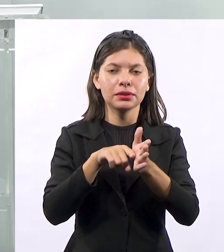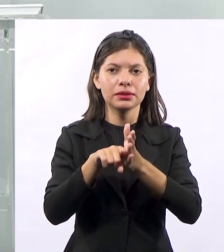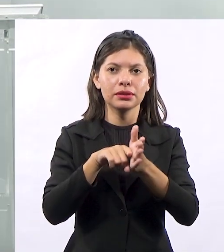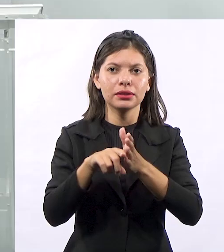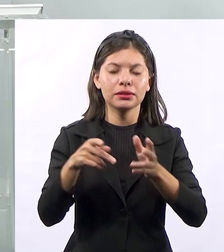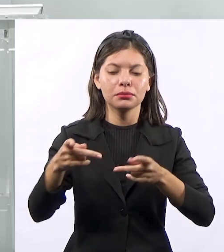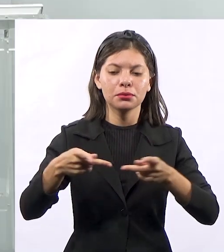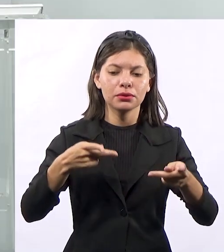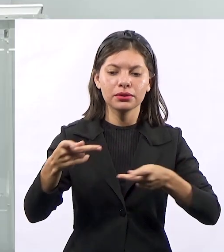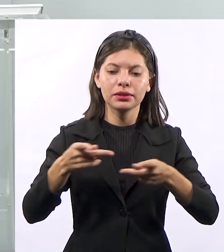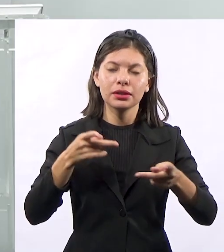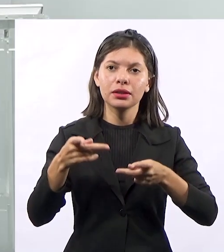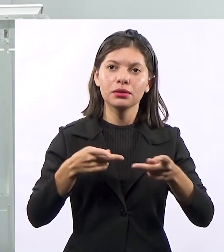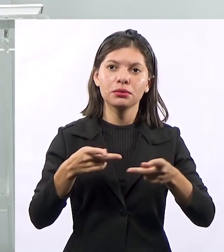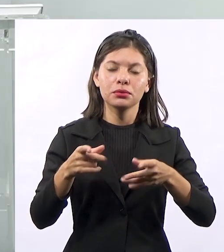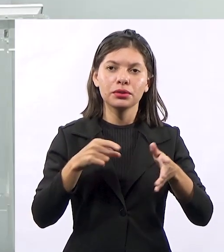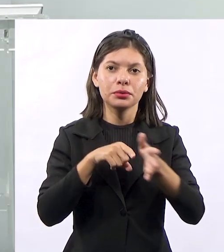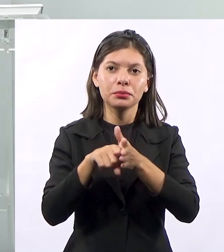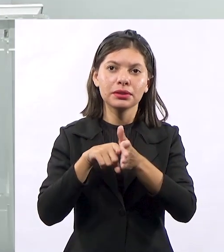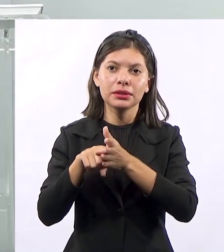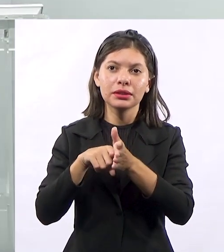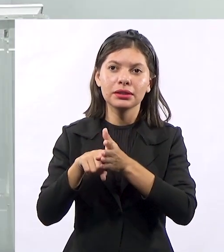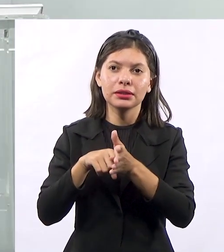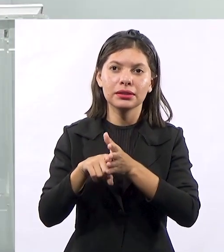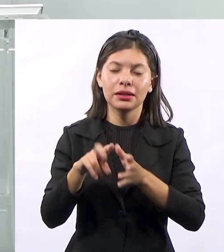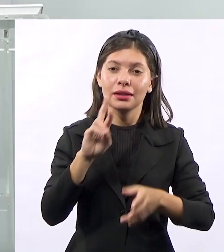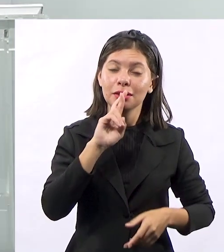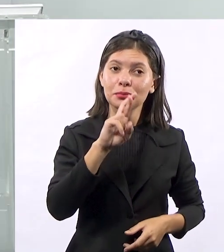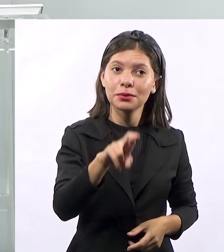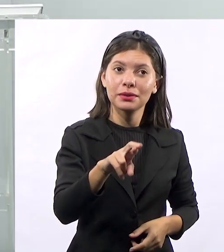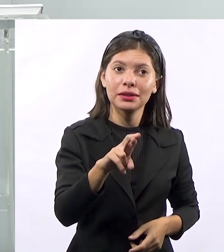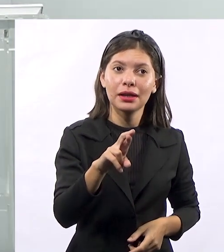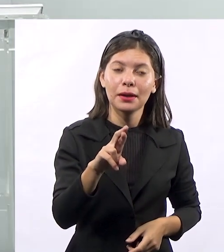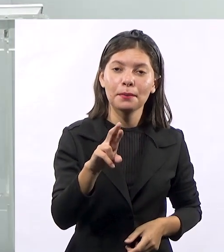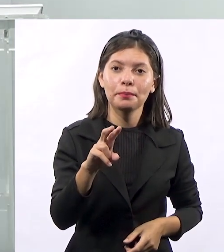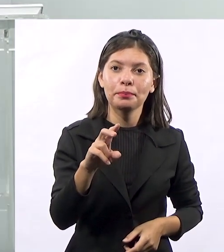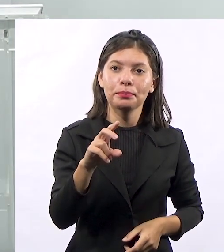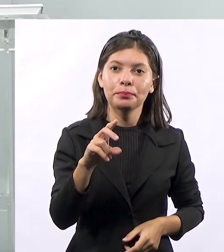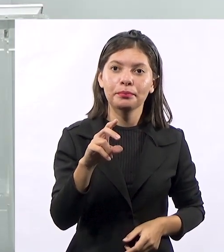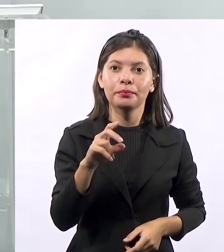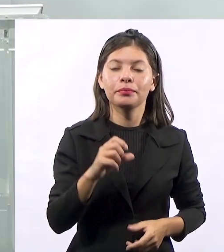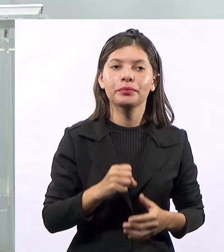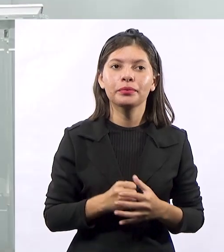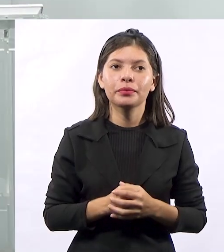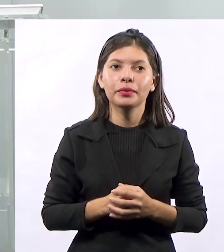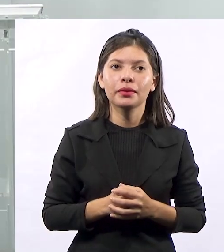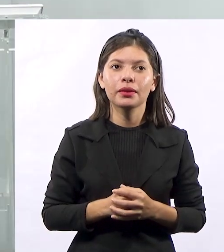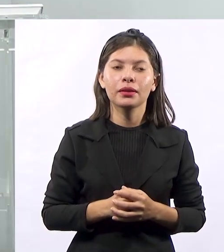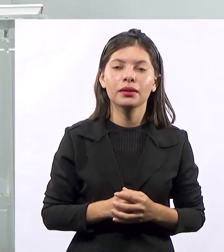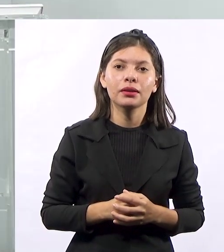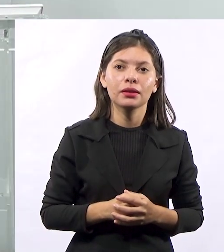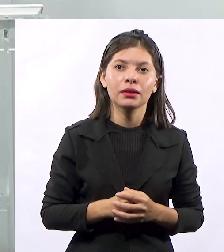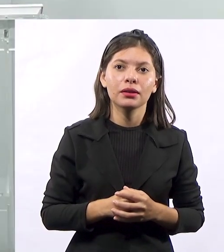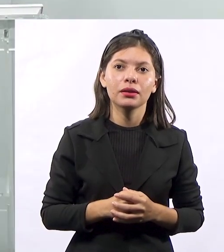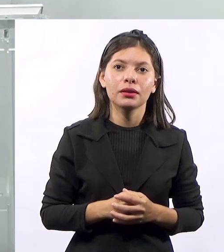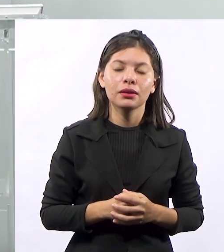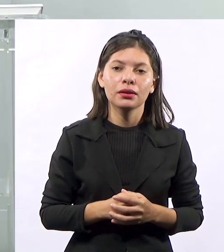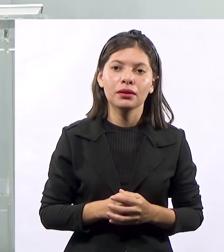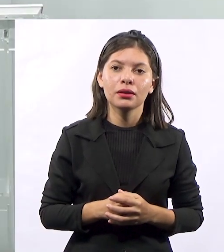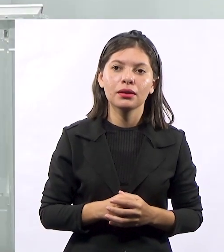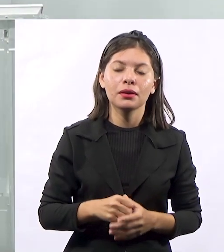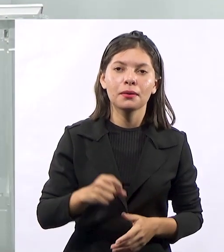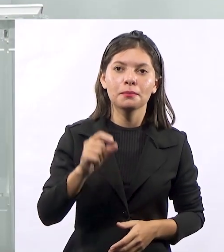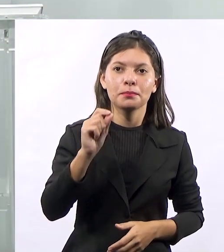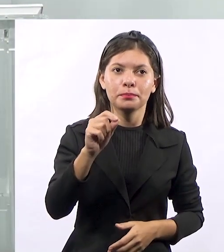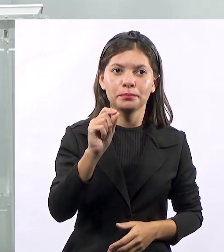um projeto de pesquisa para a produção de conhecimento. O projeto de pesquisa, ele vai buscar responder essa pergunta. E é